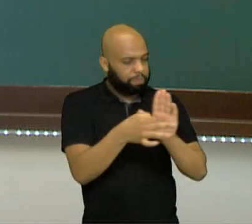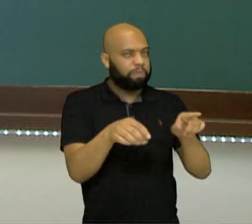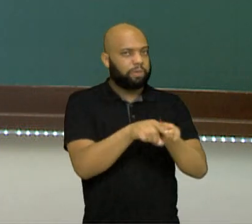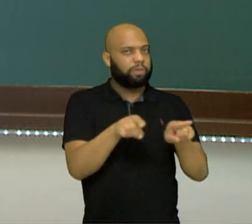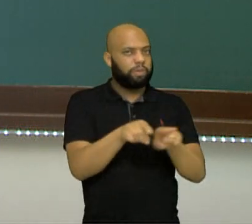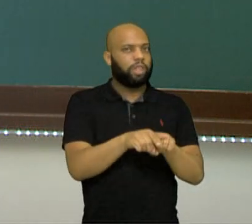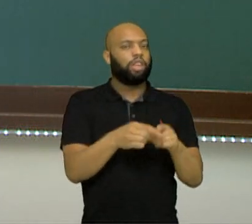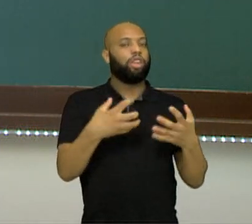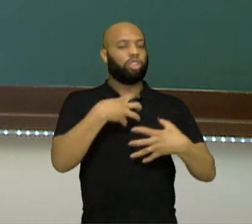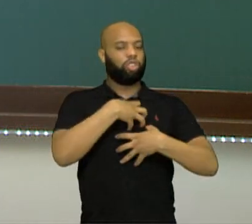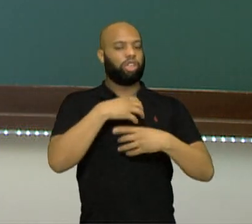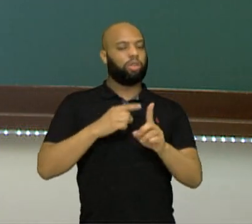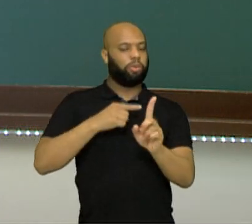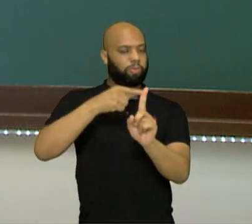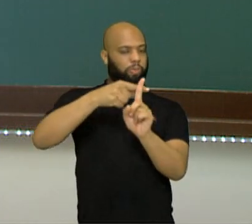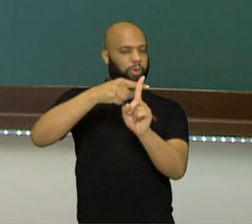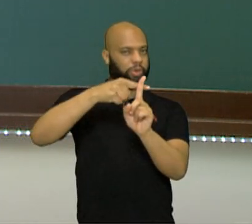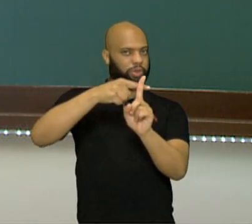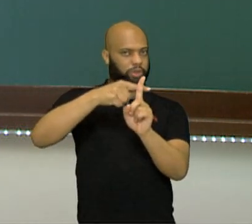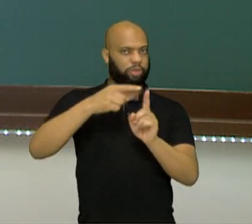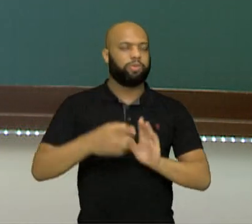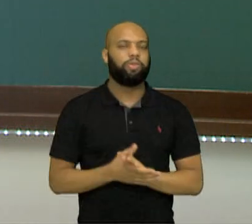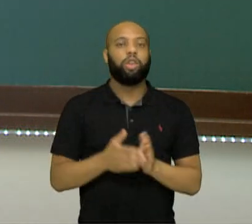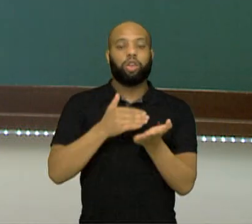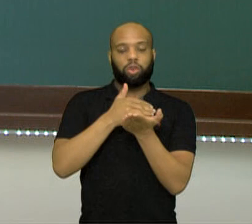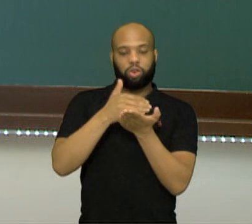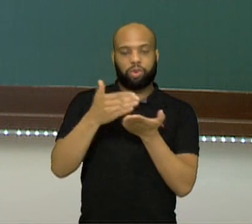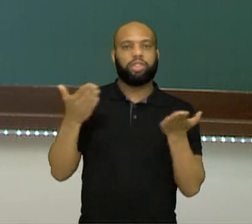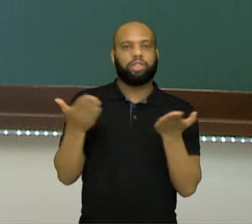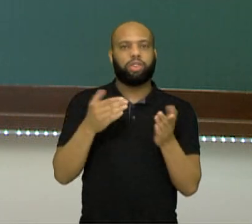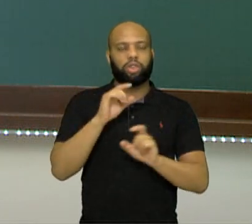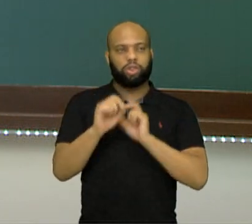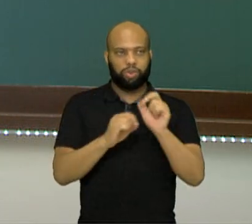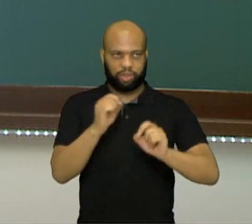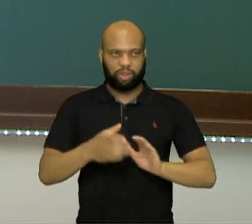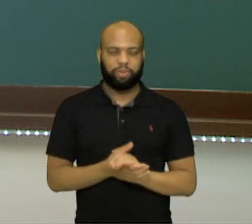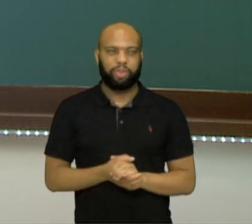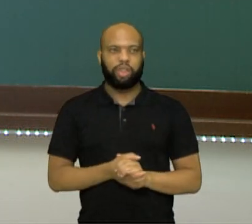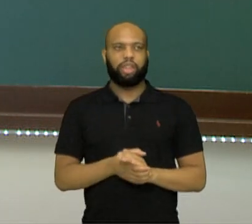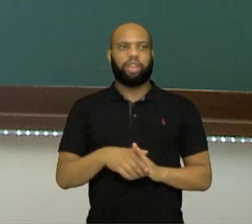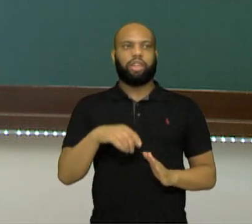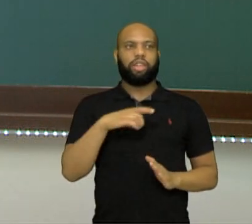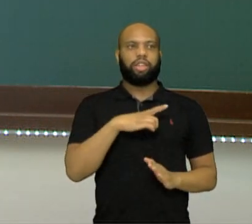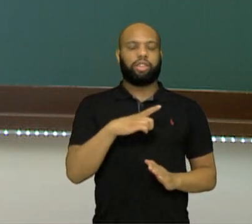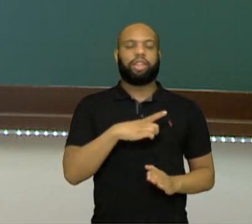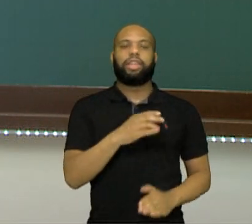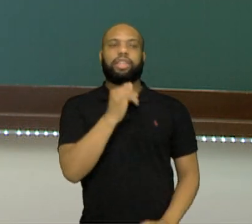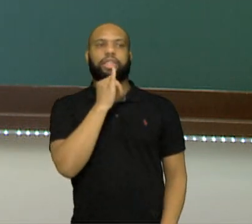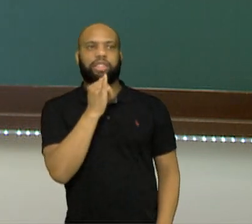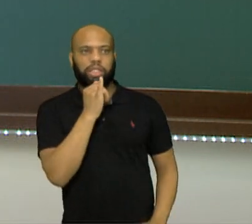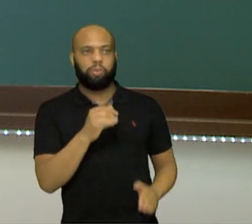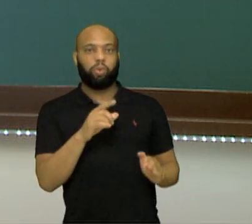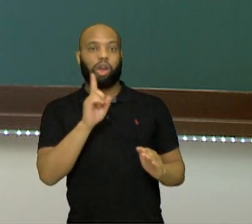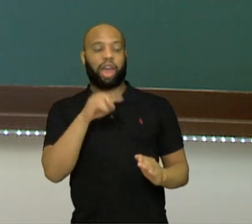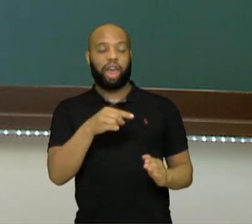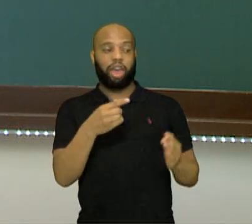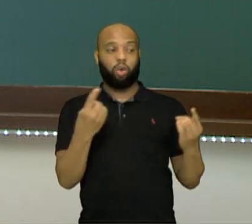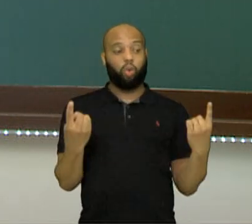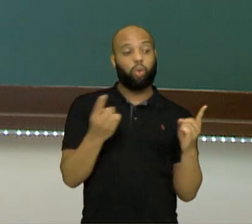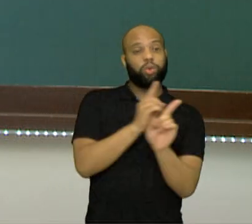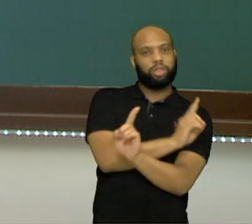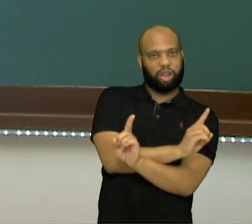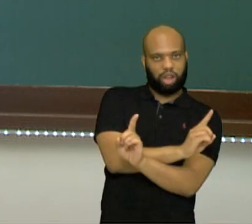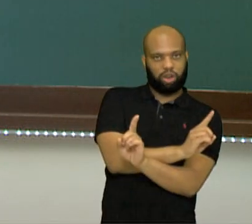mais positiva. Começamos com a contradição, né? Então declara o caso oposto com pouca